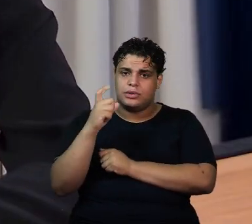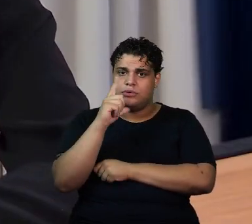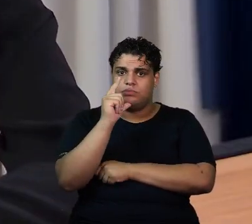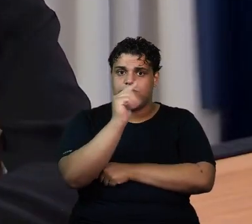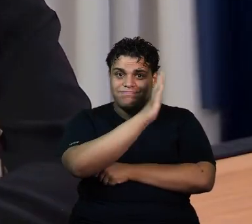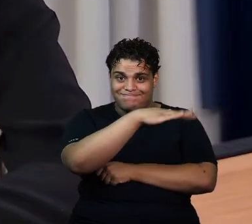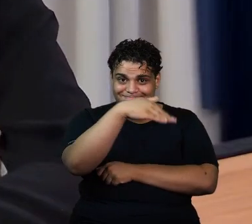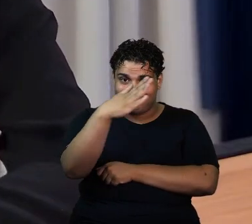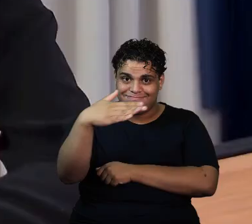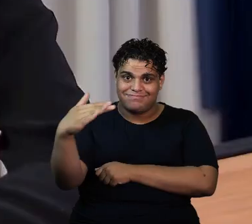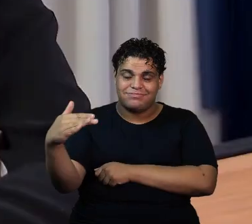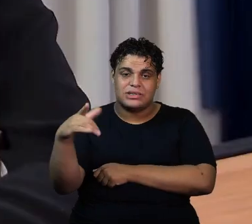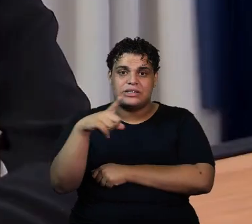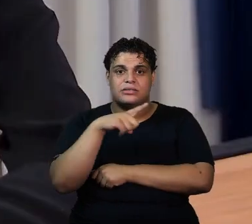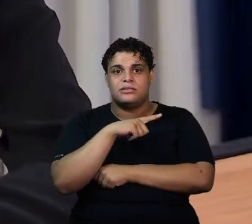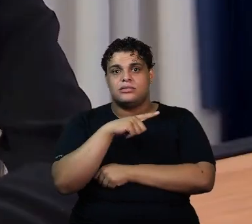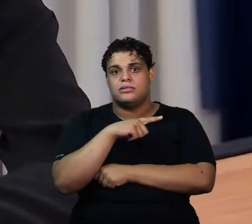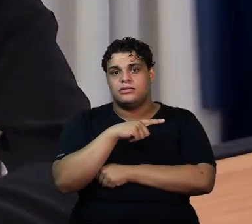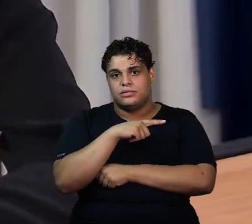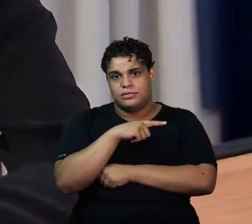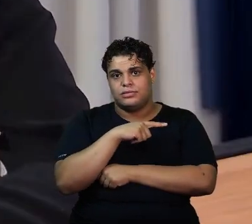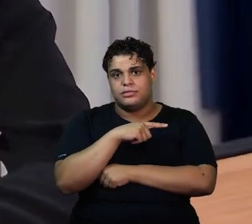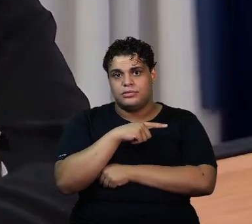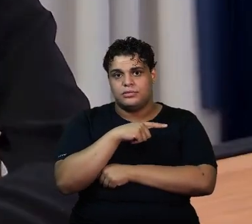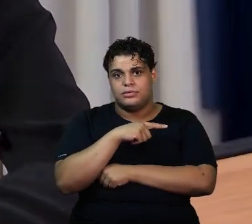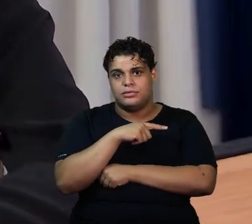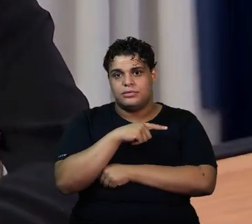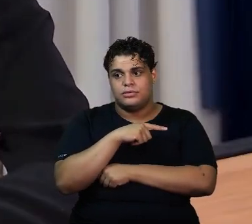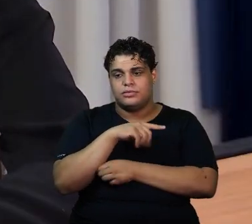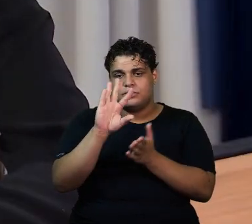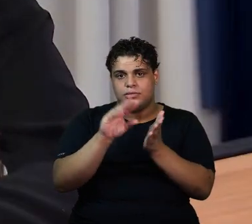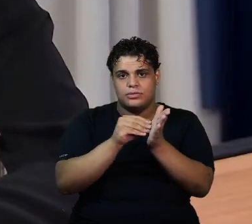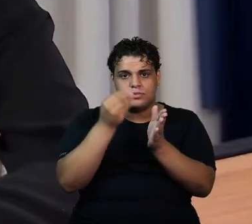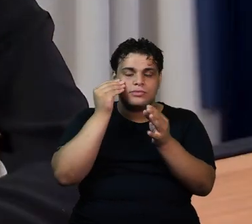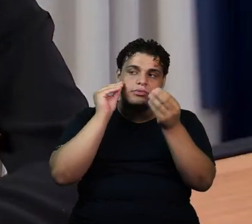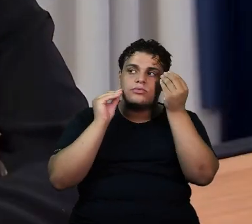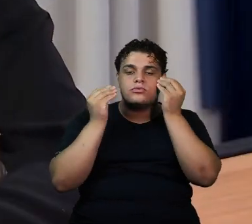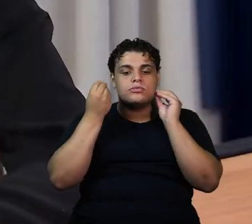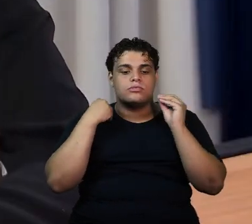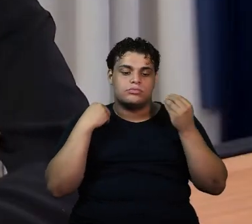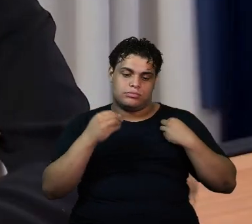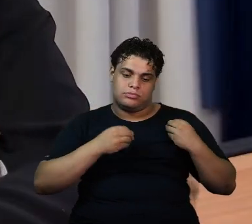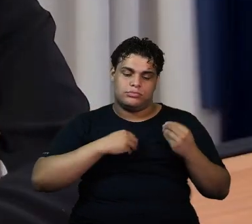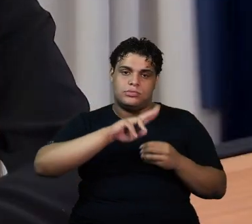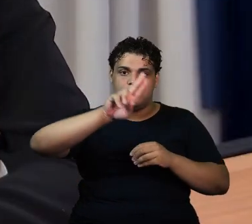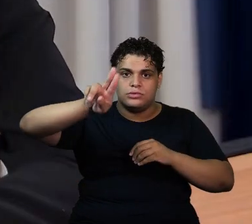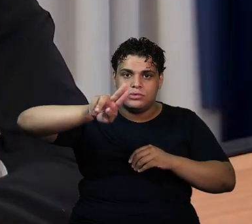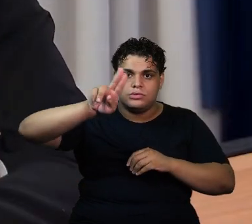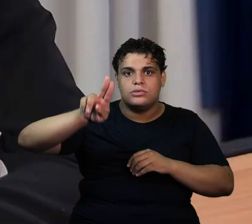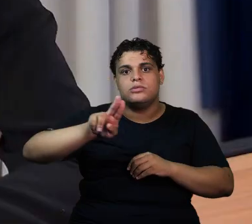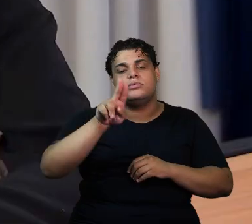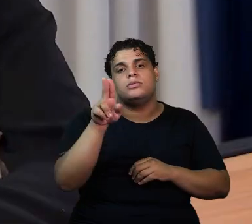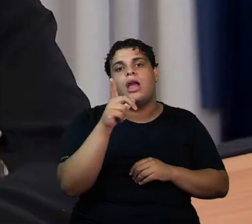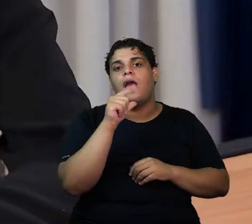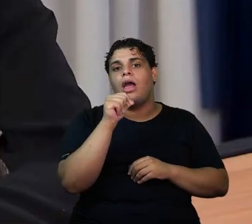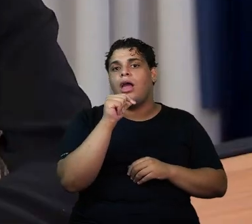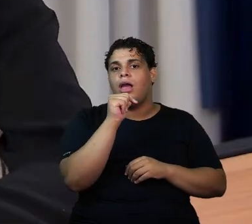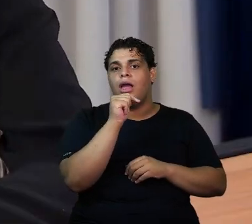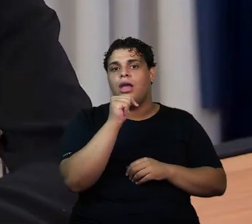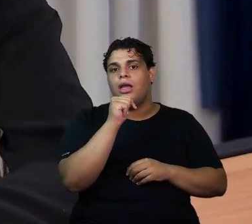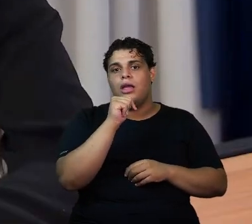marinho. Então, existem protetores solares mais indicados para se utilizar em piscinas, em praias,